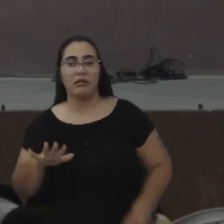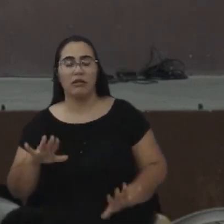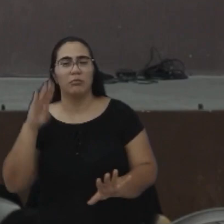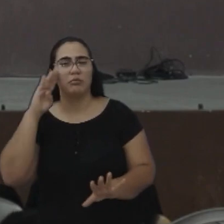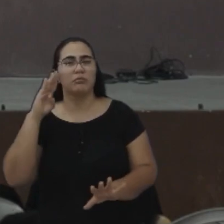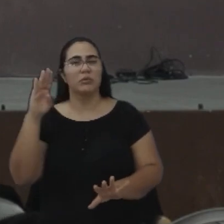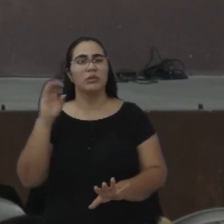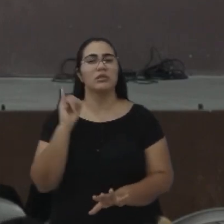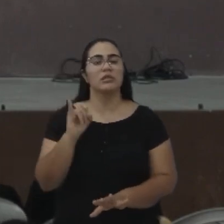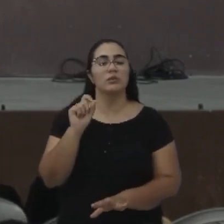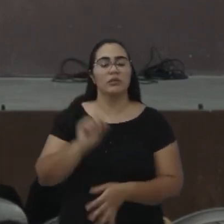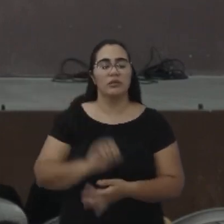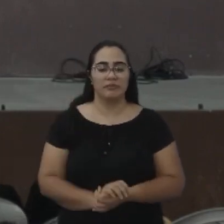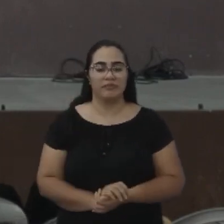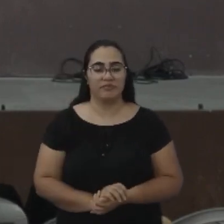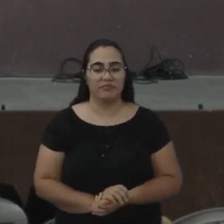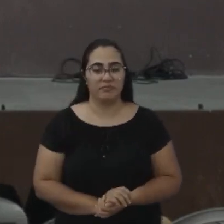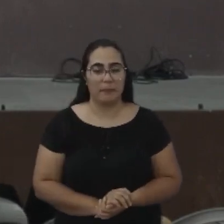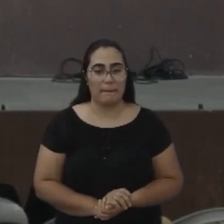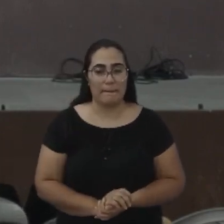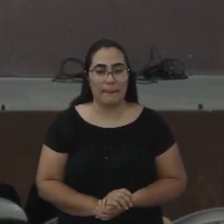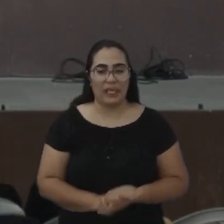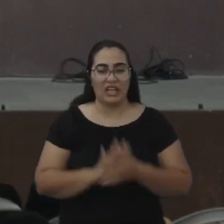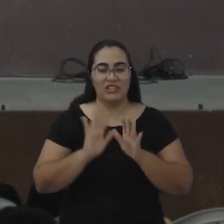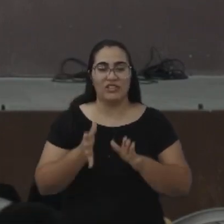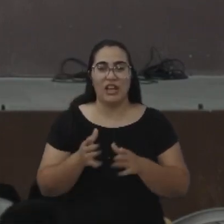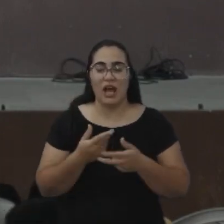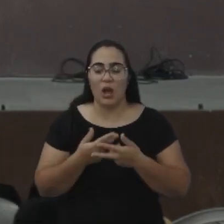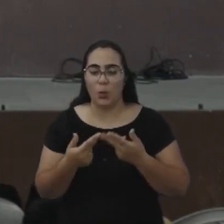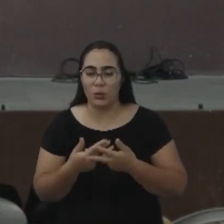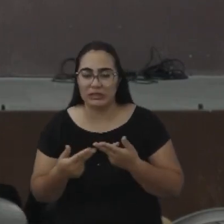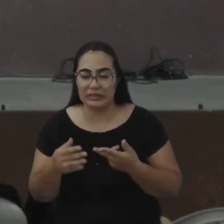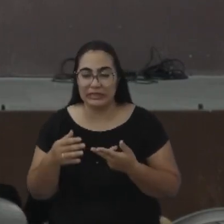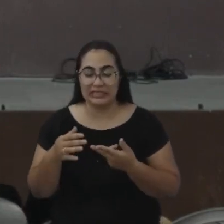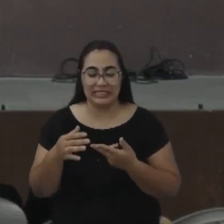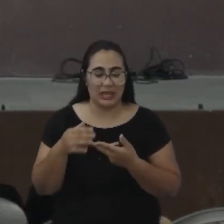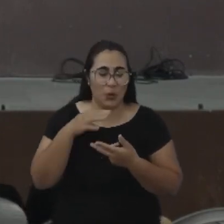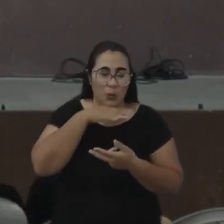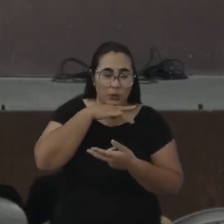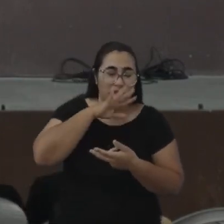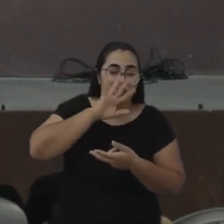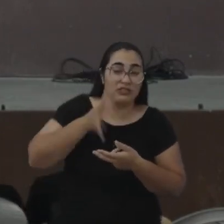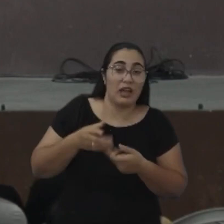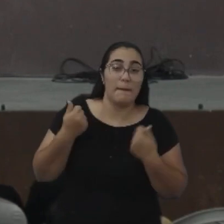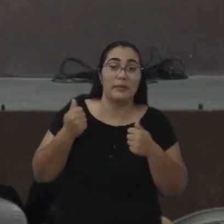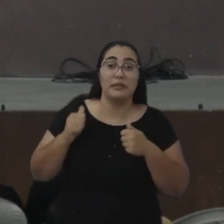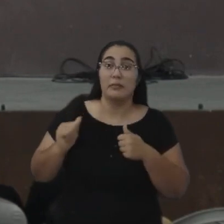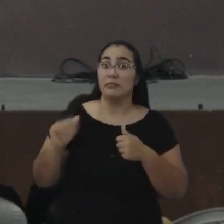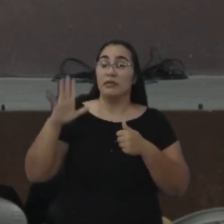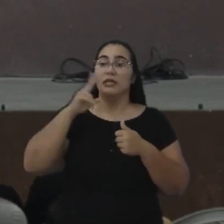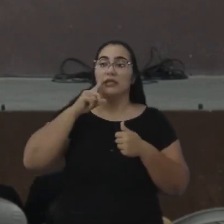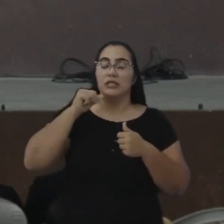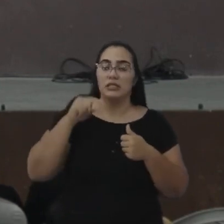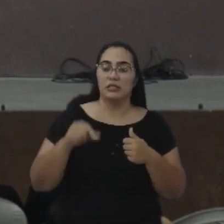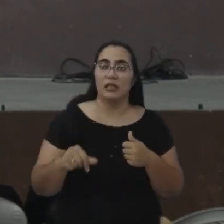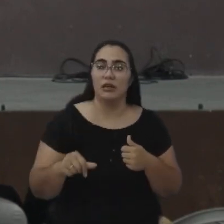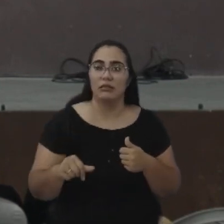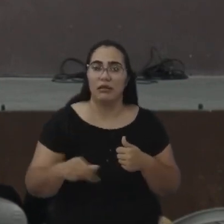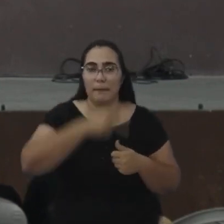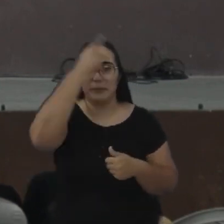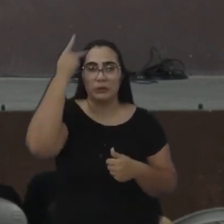Principalmente se o apodrecimento está muito avançado, mais sal precisa. E mais incomoda o avanço